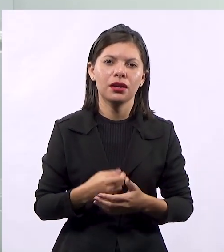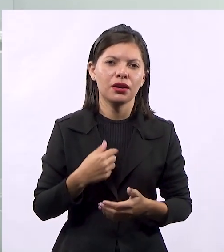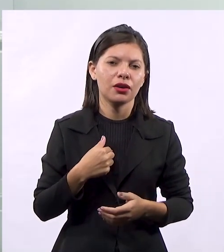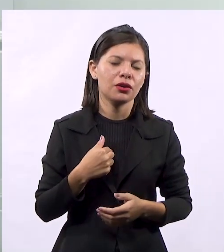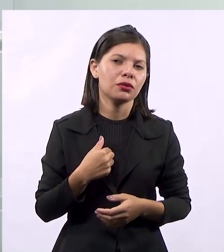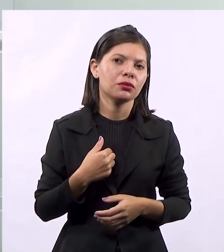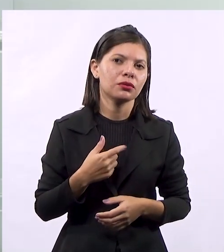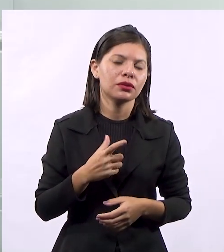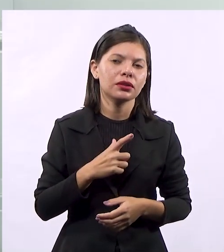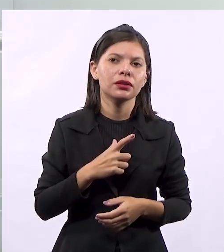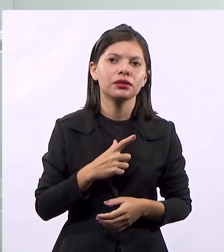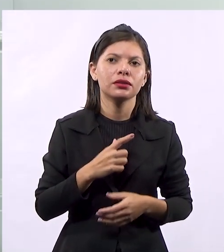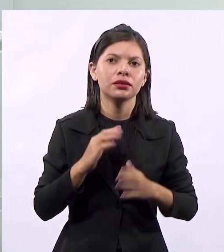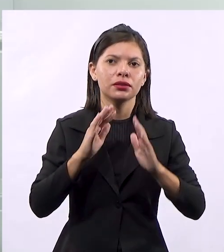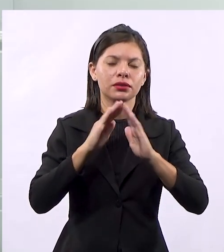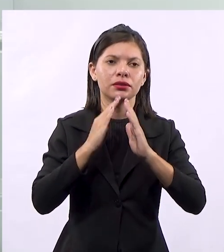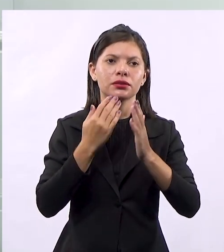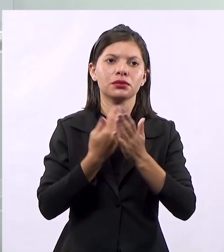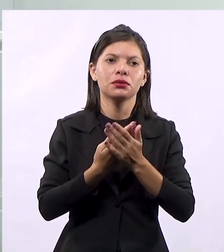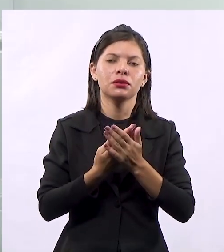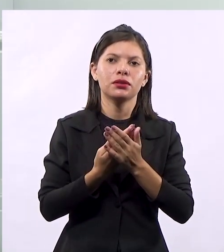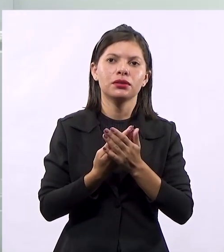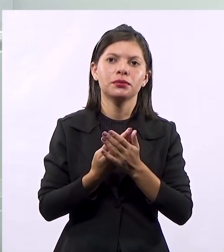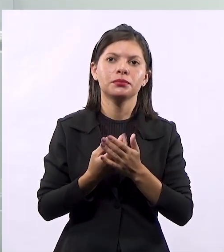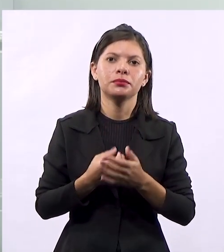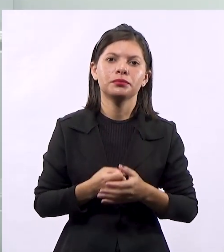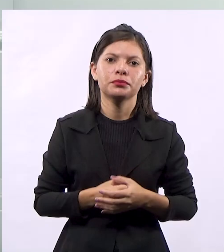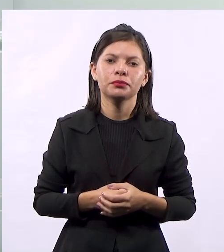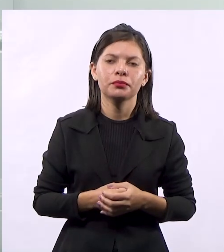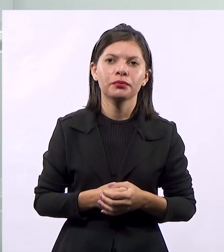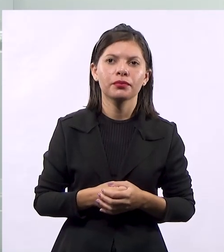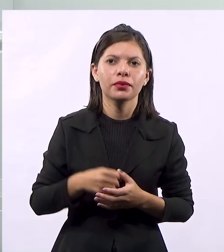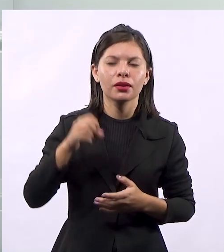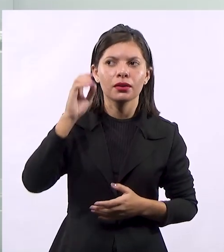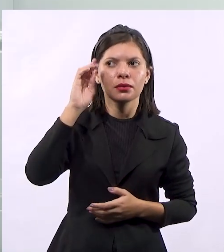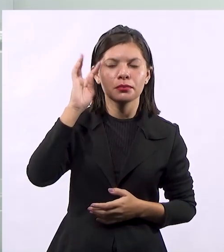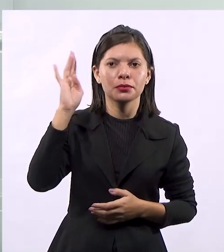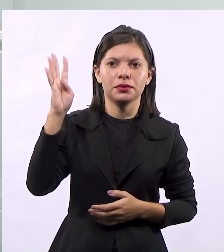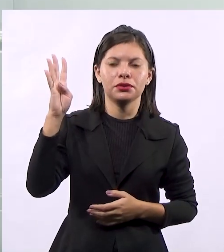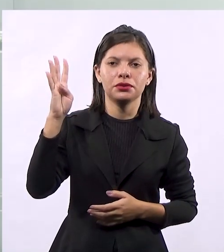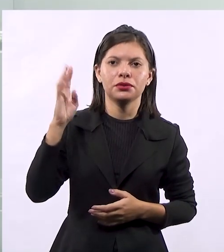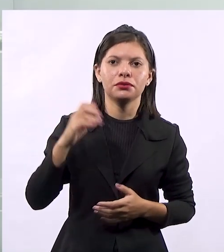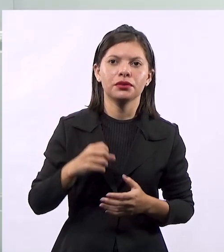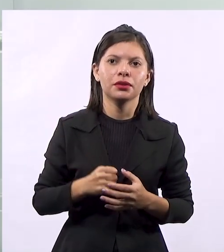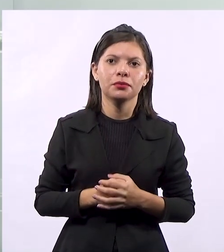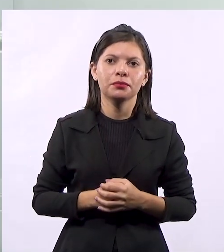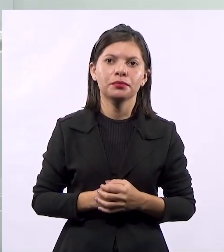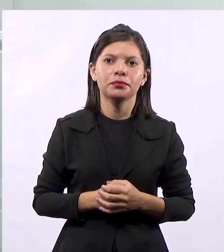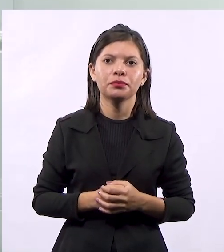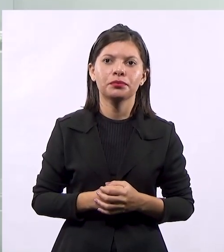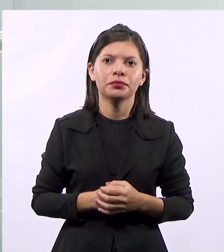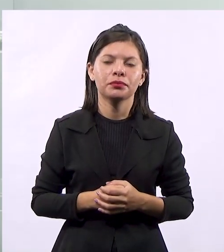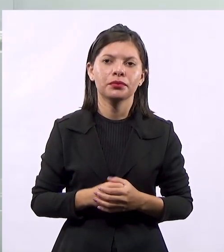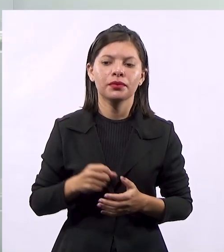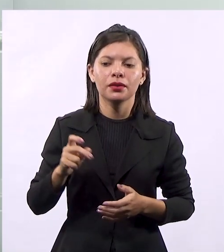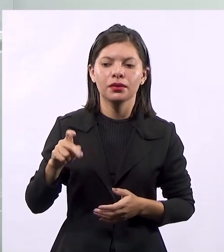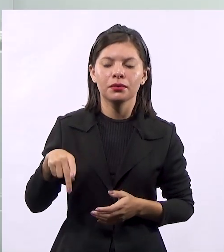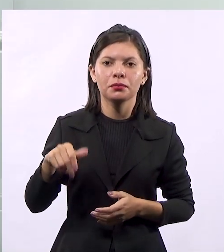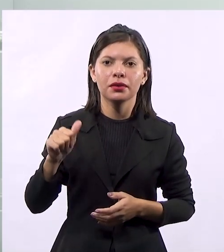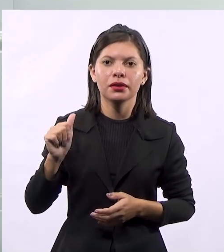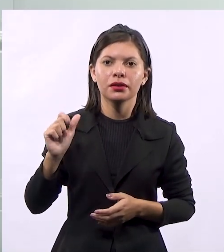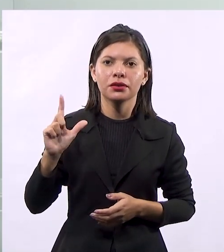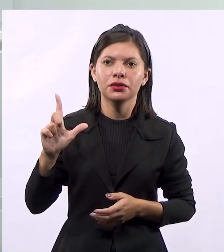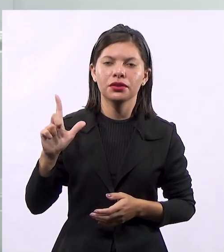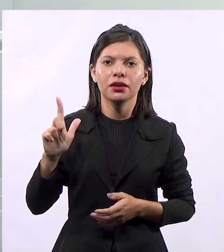sistema educacional do Brasil, o sistema educacional brasileiro, deve se pautar por esses princípios. Então, eu tenho uma escola, por exemplo, da rede